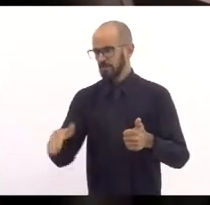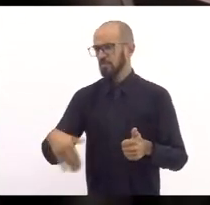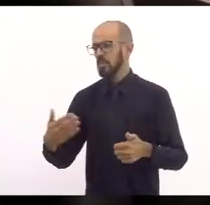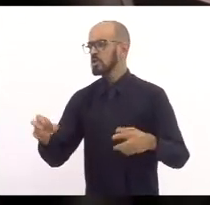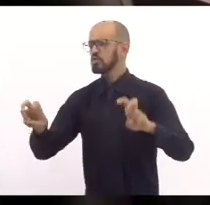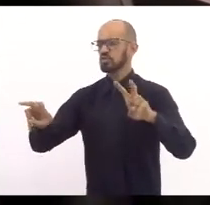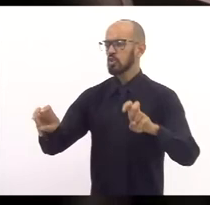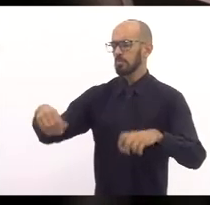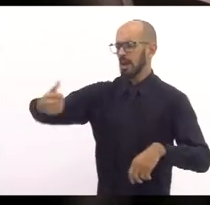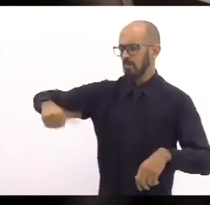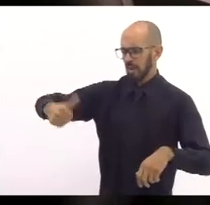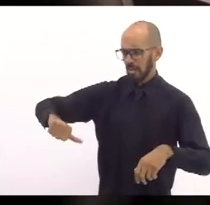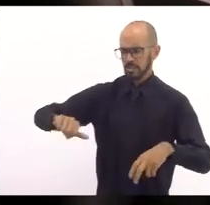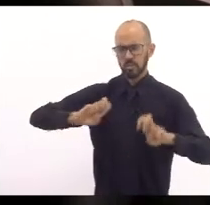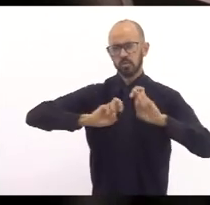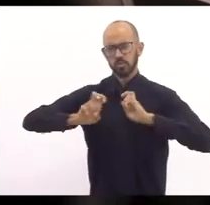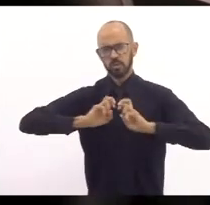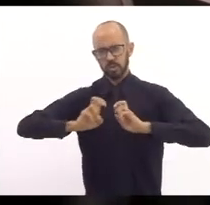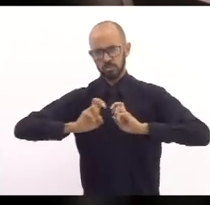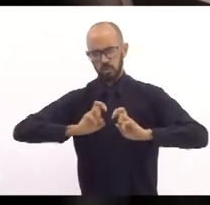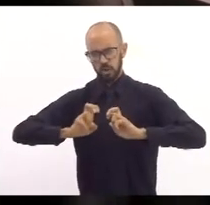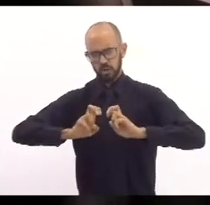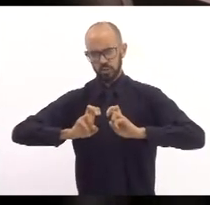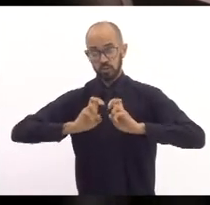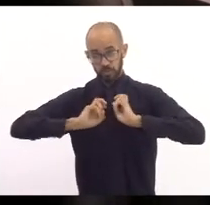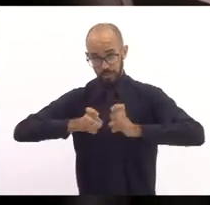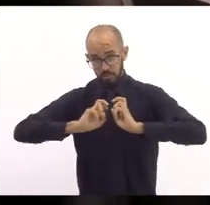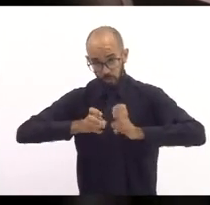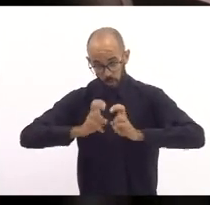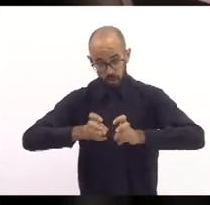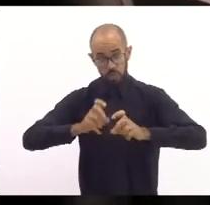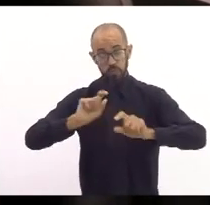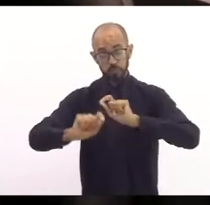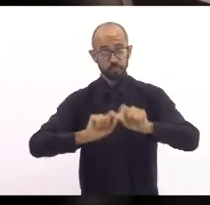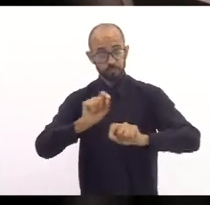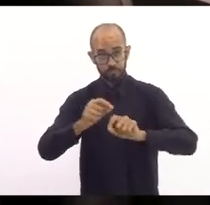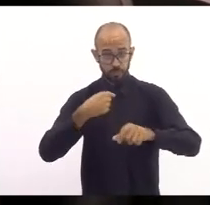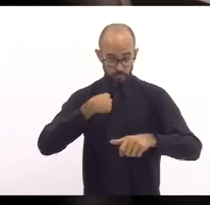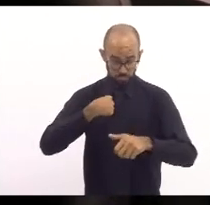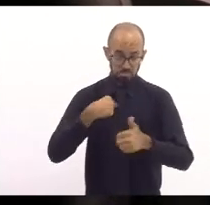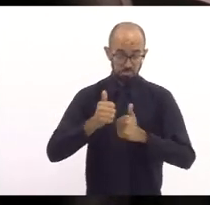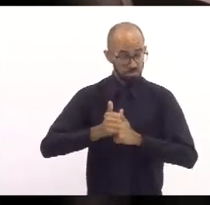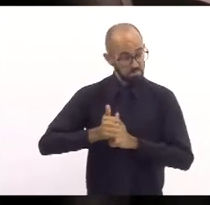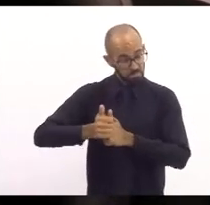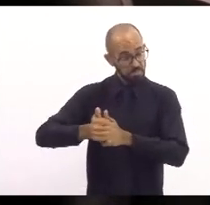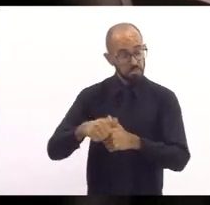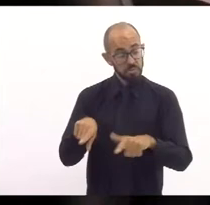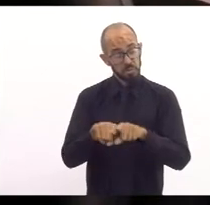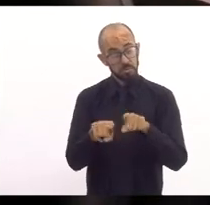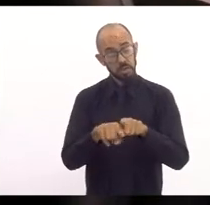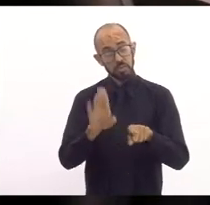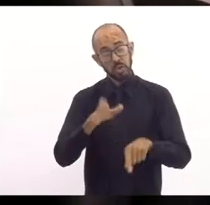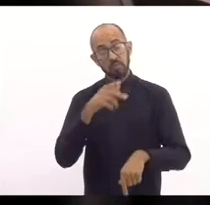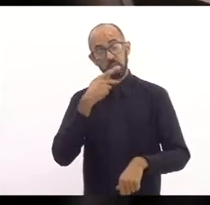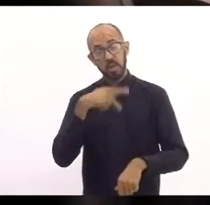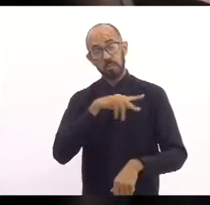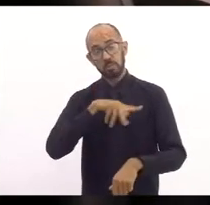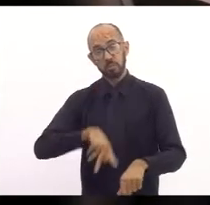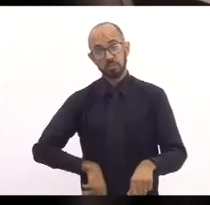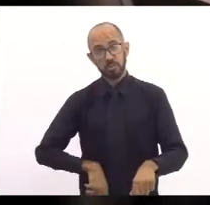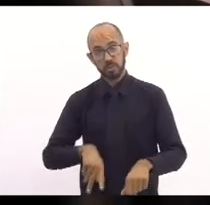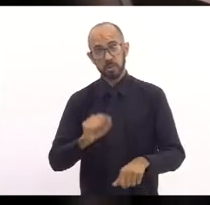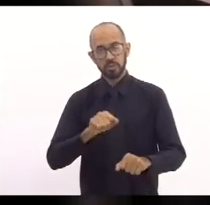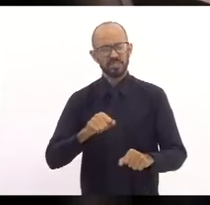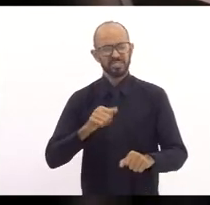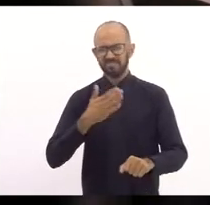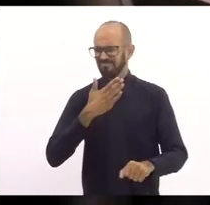avaliação do transporte, eu até aqui fazendo coro com o que foi dito, inclusive, pelo presidente, a insatisfação